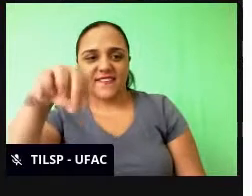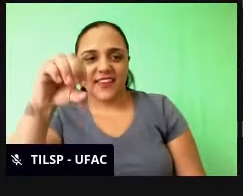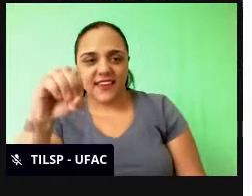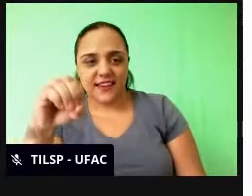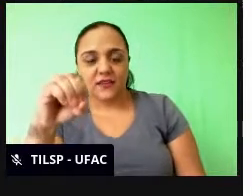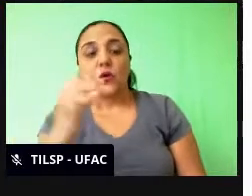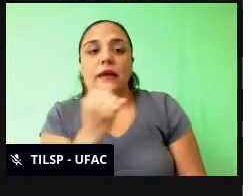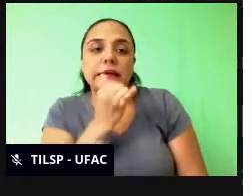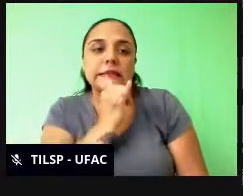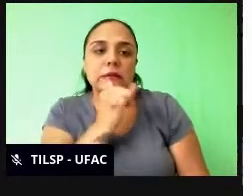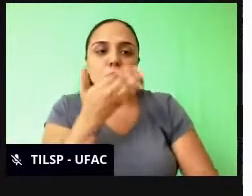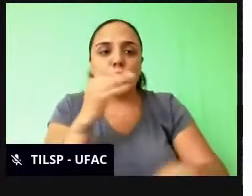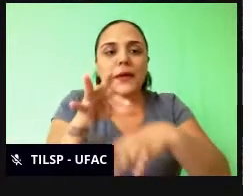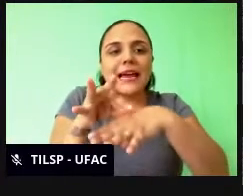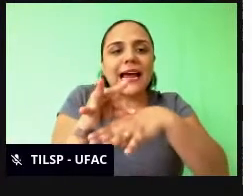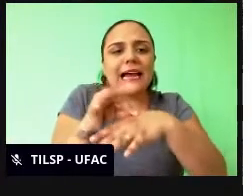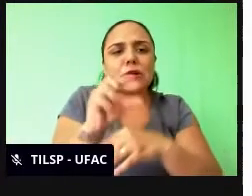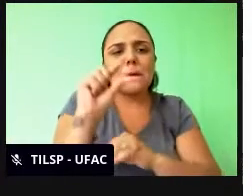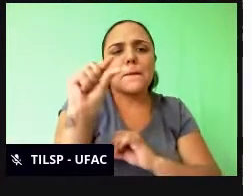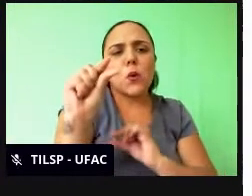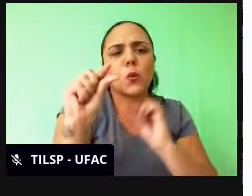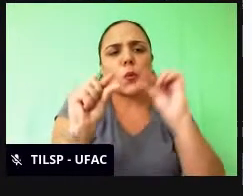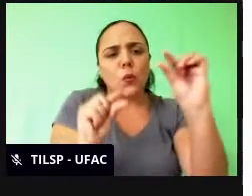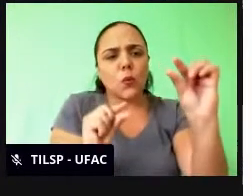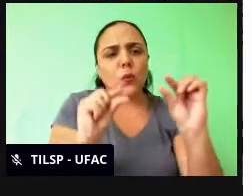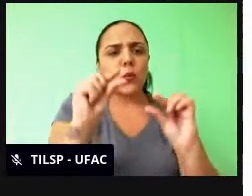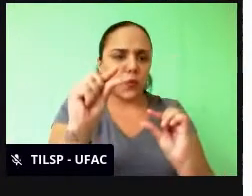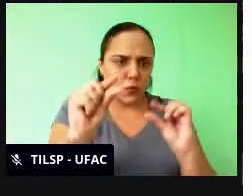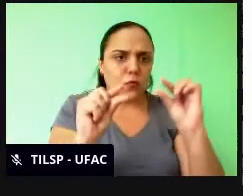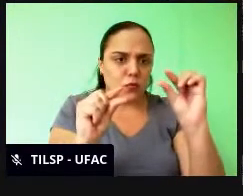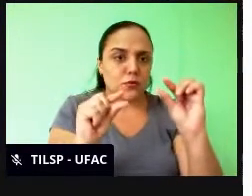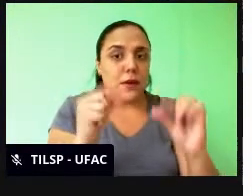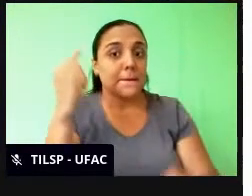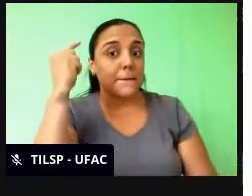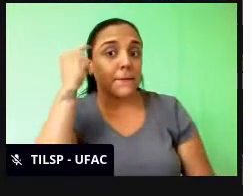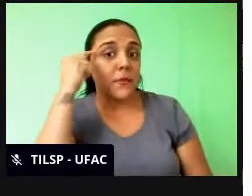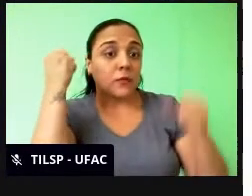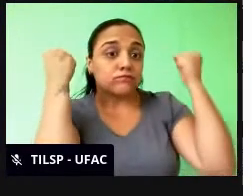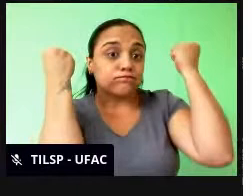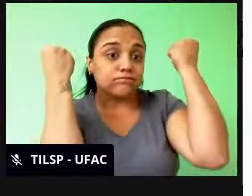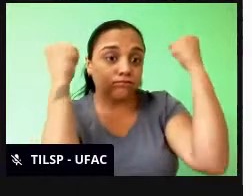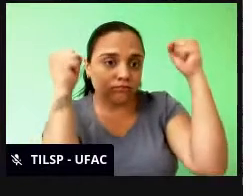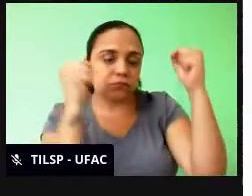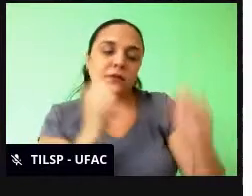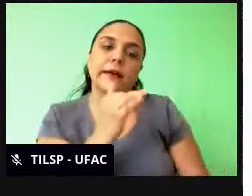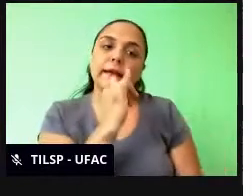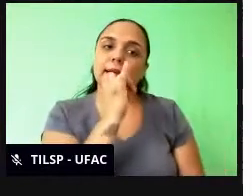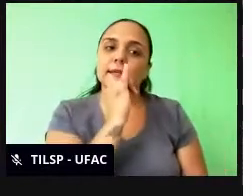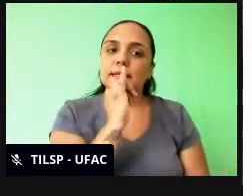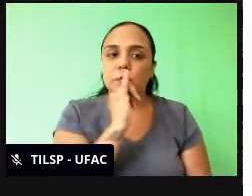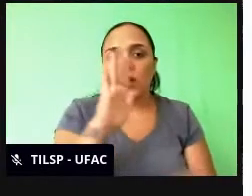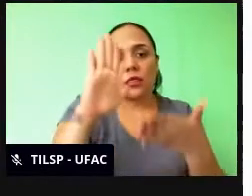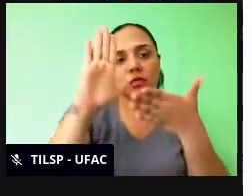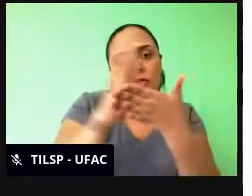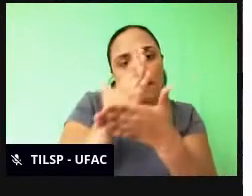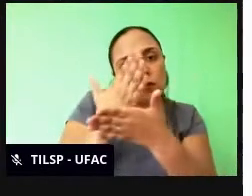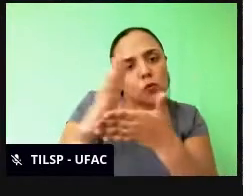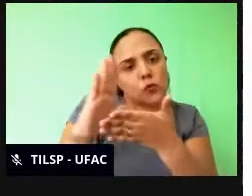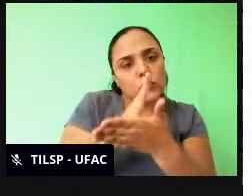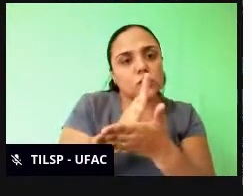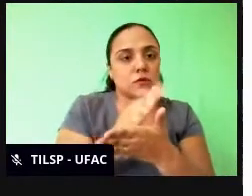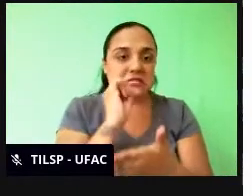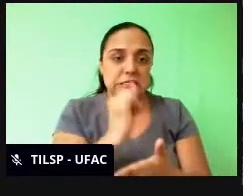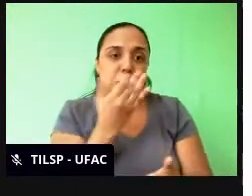atividades recreativas, também pensando nos esportistas. Ou seja, independente se o indivíduo é onívoro, vegano